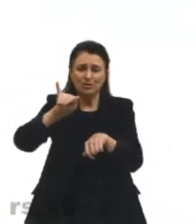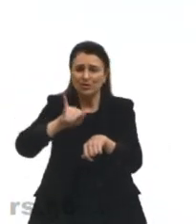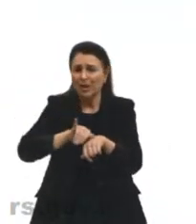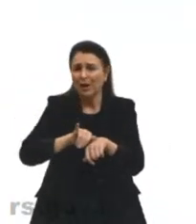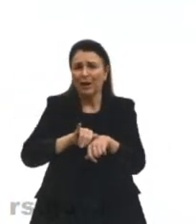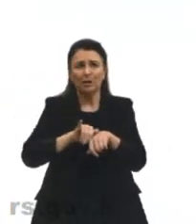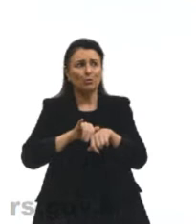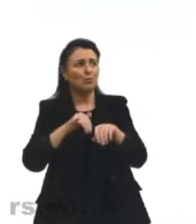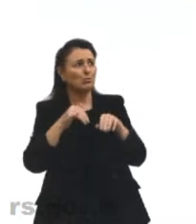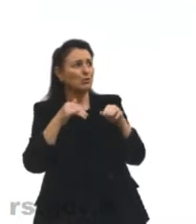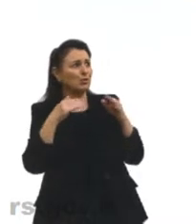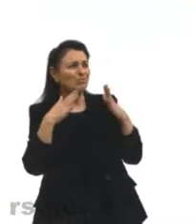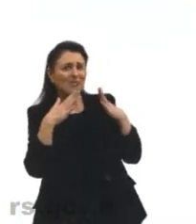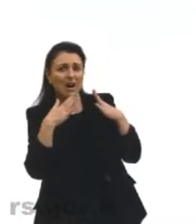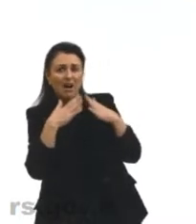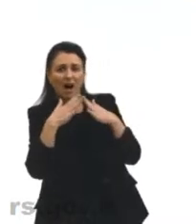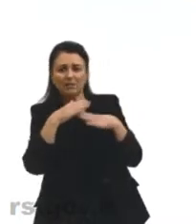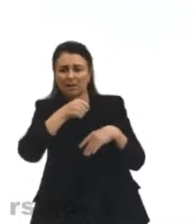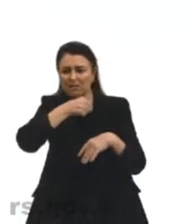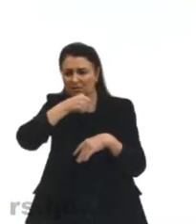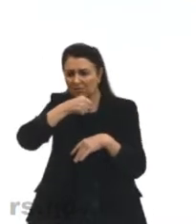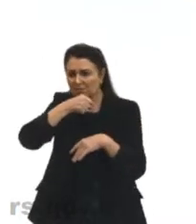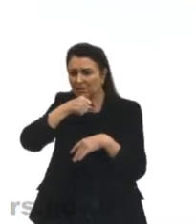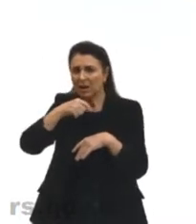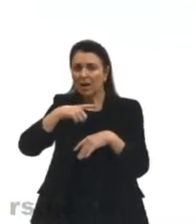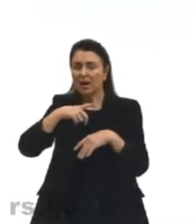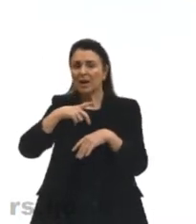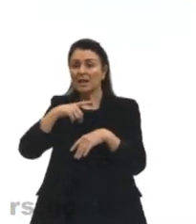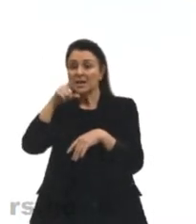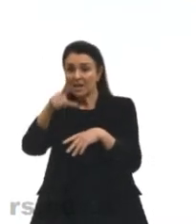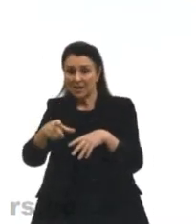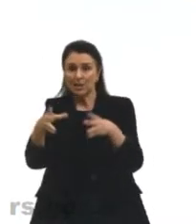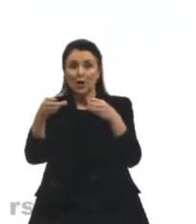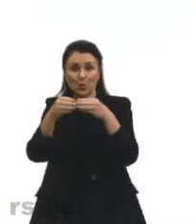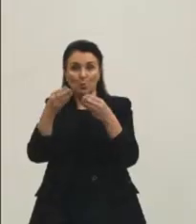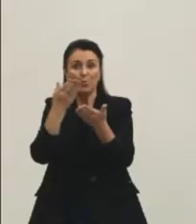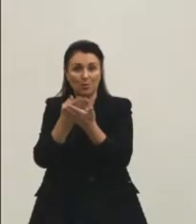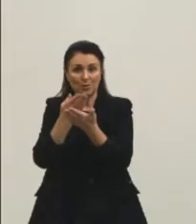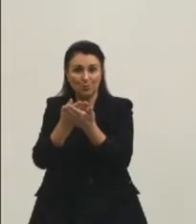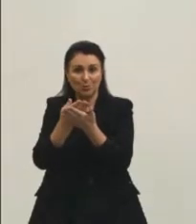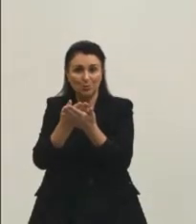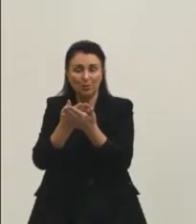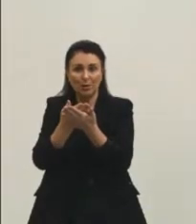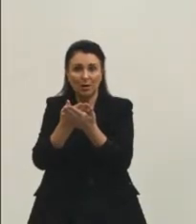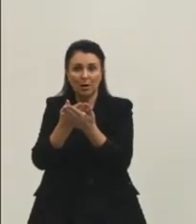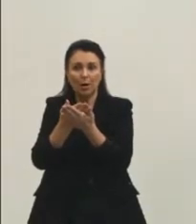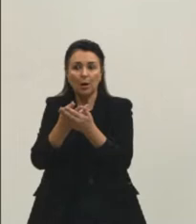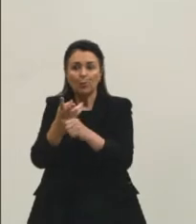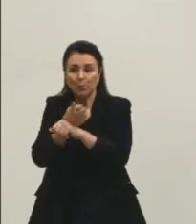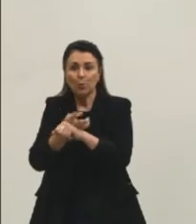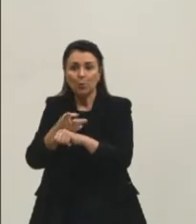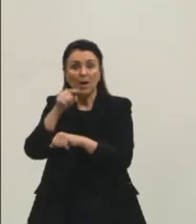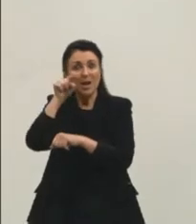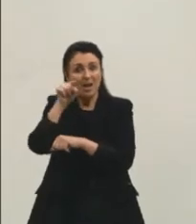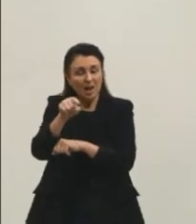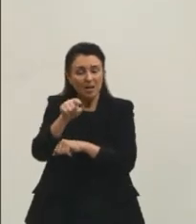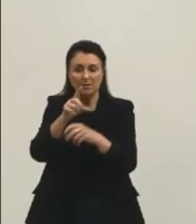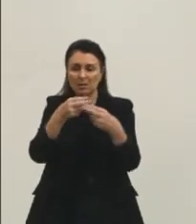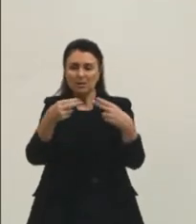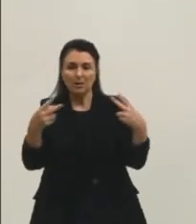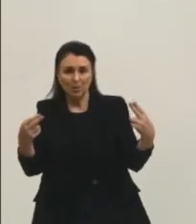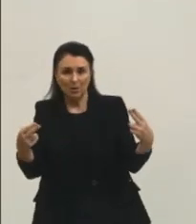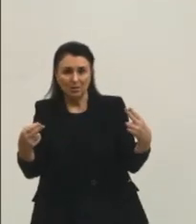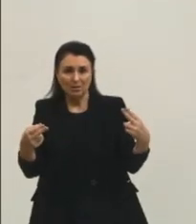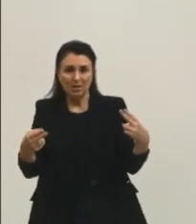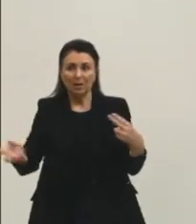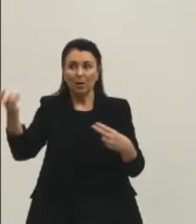edificações EA que hoje a tenta buscar tentar encontrar então esses vestígios do passado esses objetos da